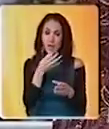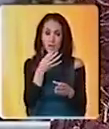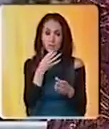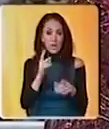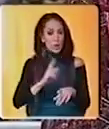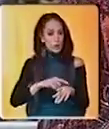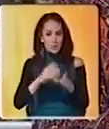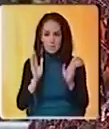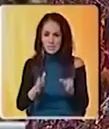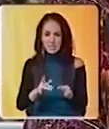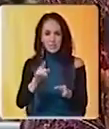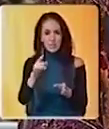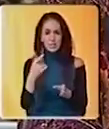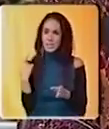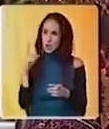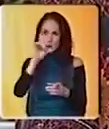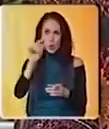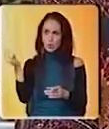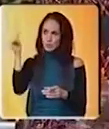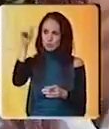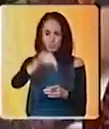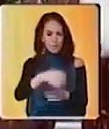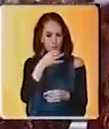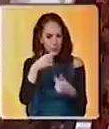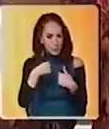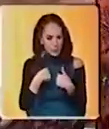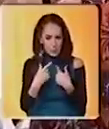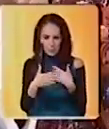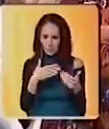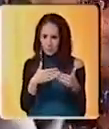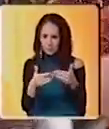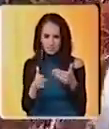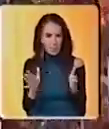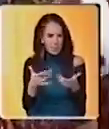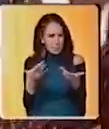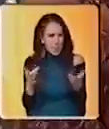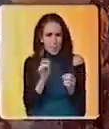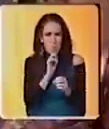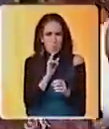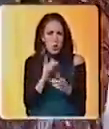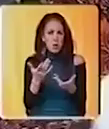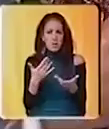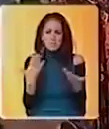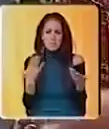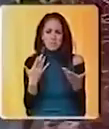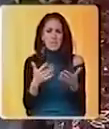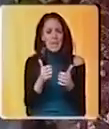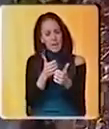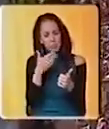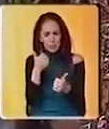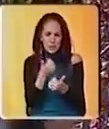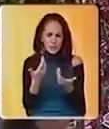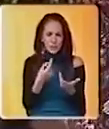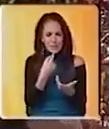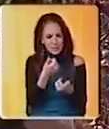comigo o tempo necessário, que foram vocês que vieram de longe para falar comigo. Independentemente de ser fita ou não ser, cai bem e dá uma